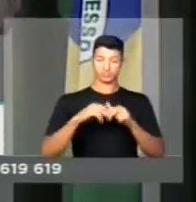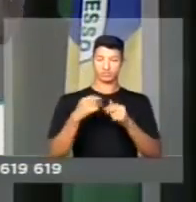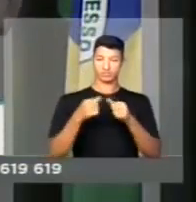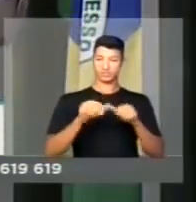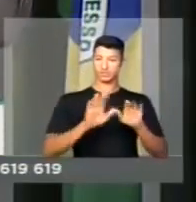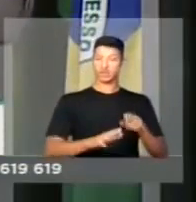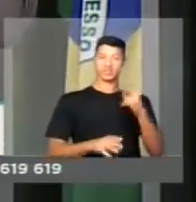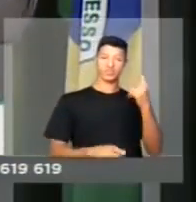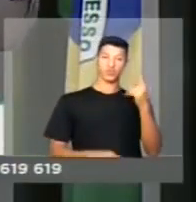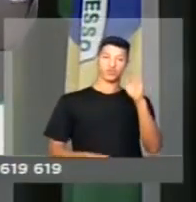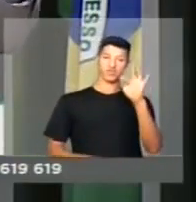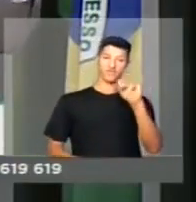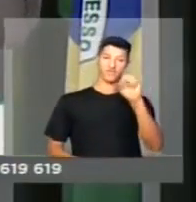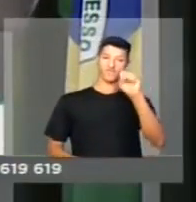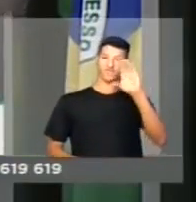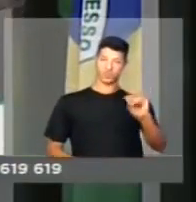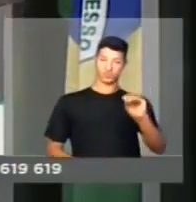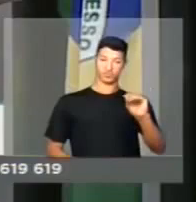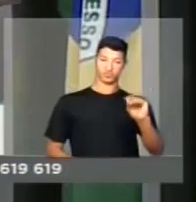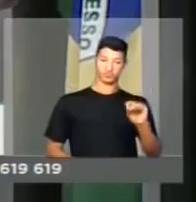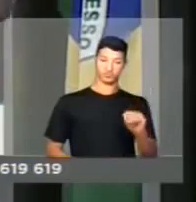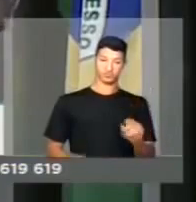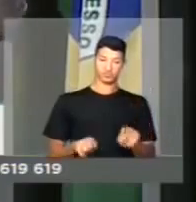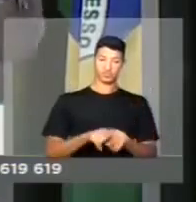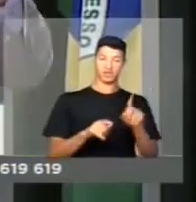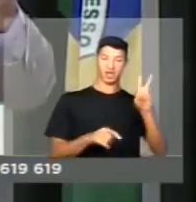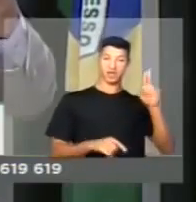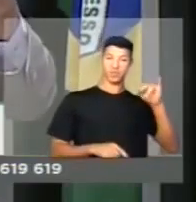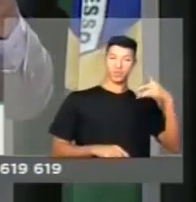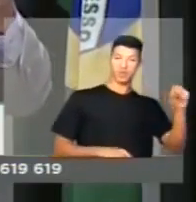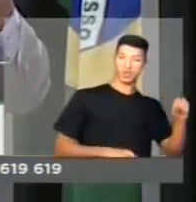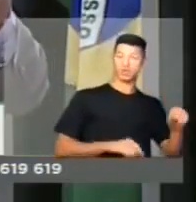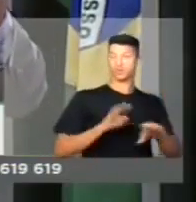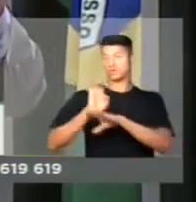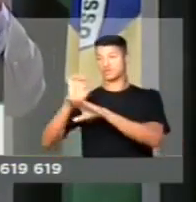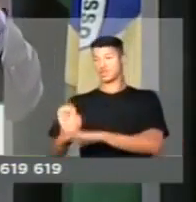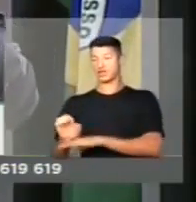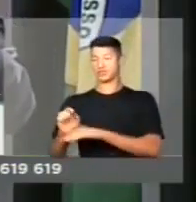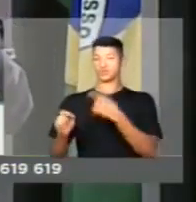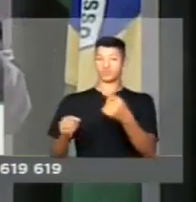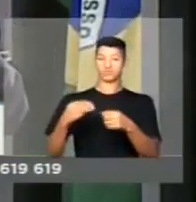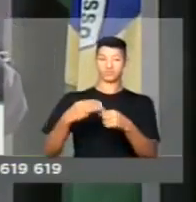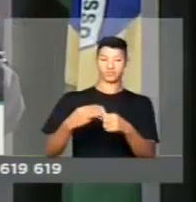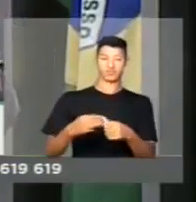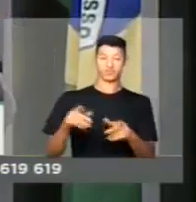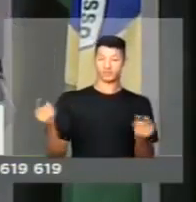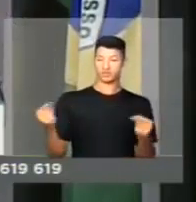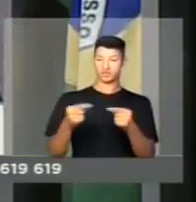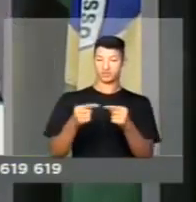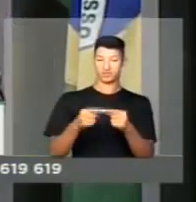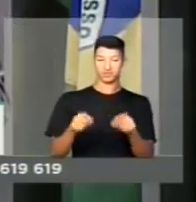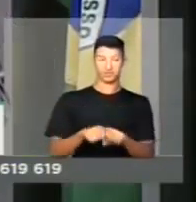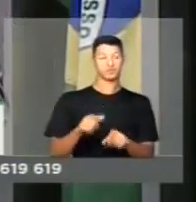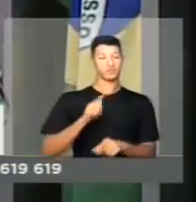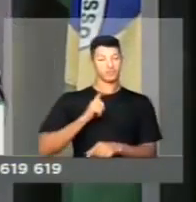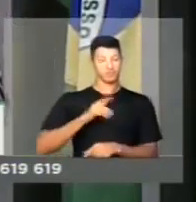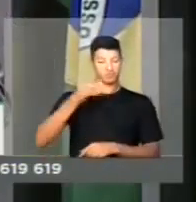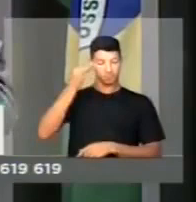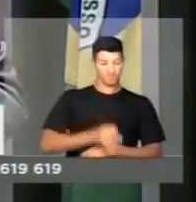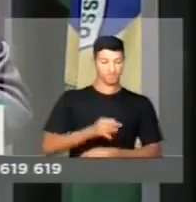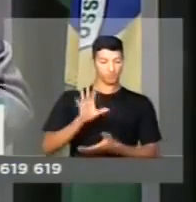2 fiscos, um da União, um dos estados, que seriam associados. Tenho